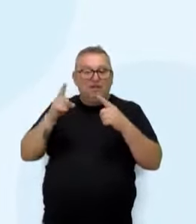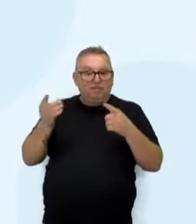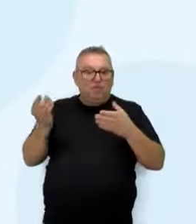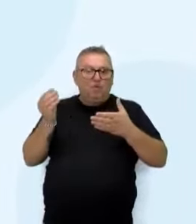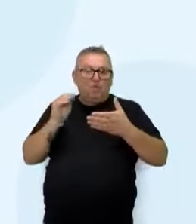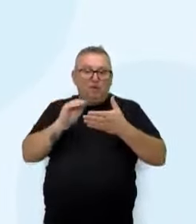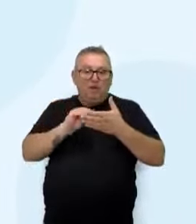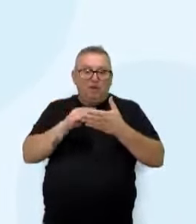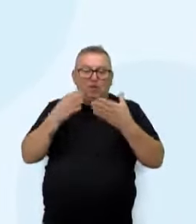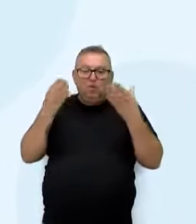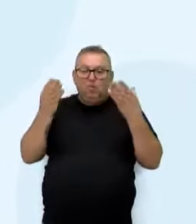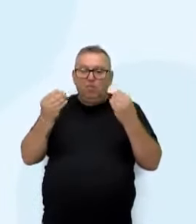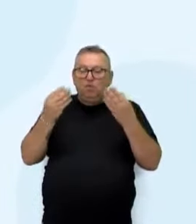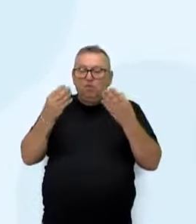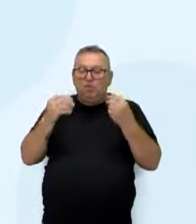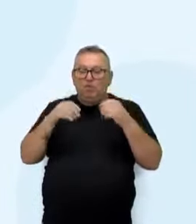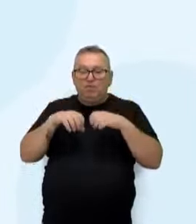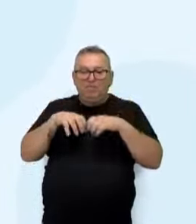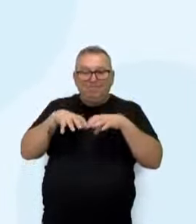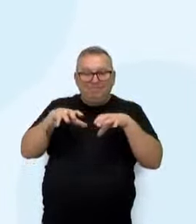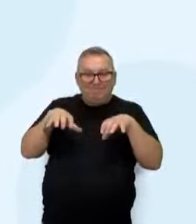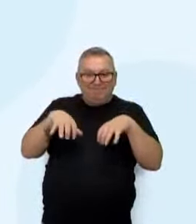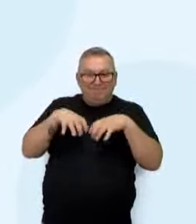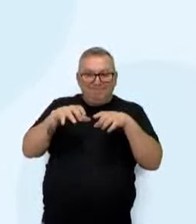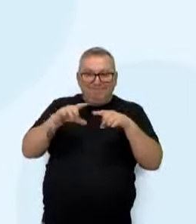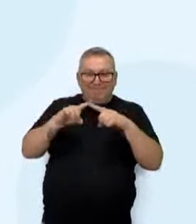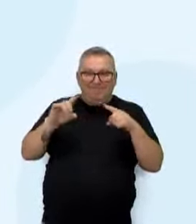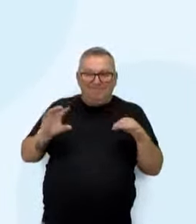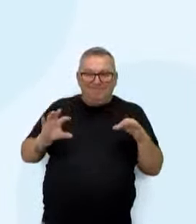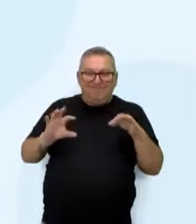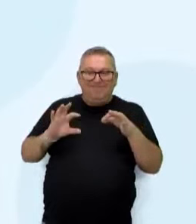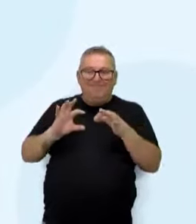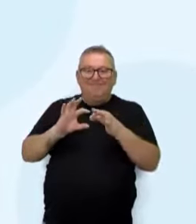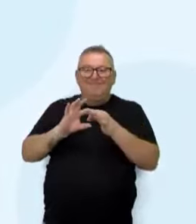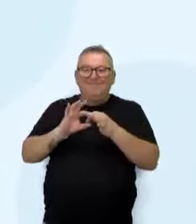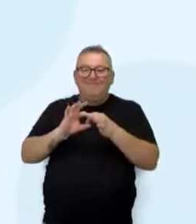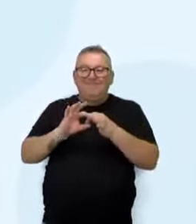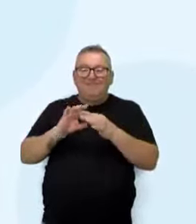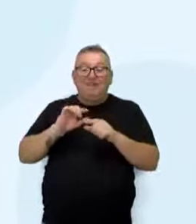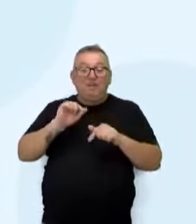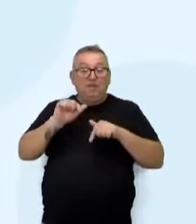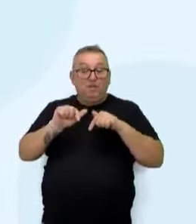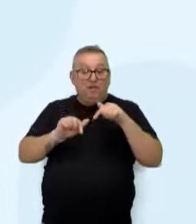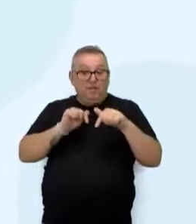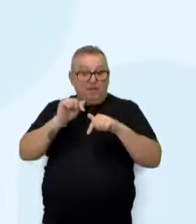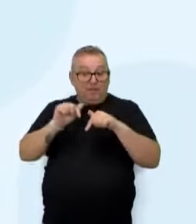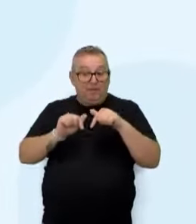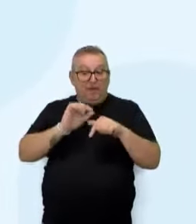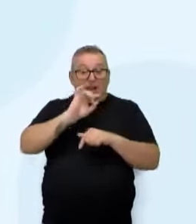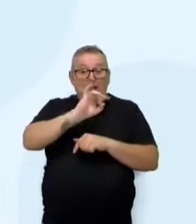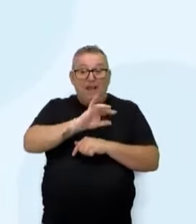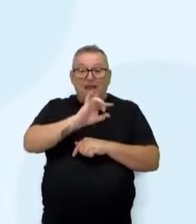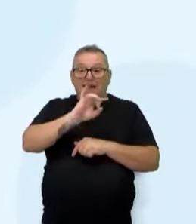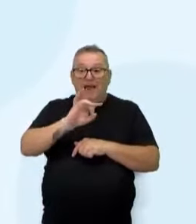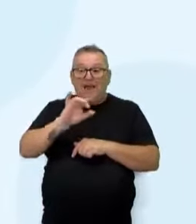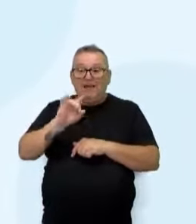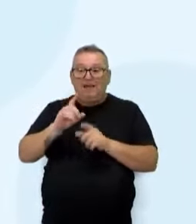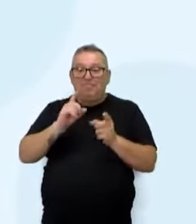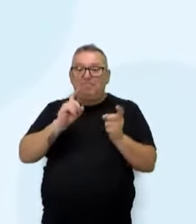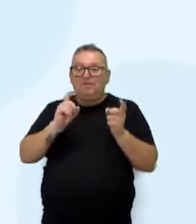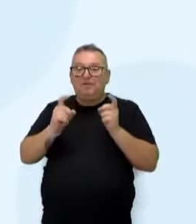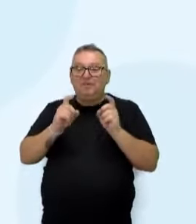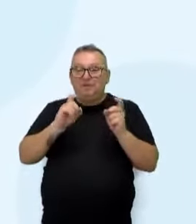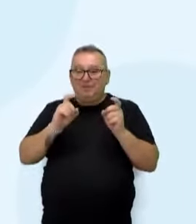de forma muito sistêmica e conectados que a gente trabalhou a cada um desses